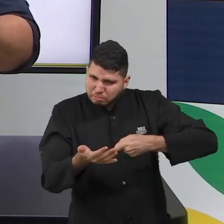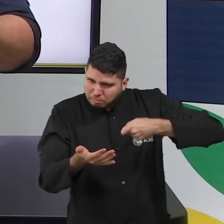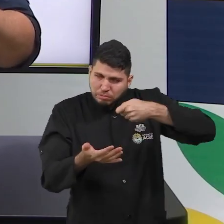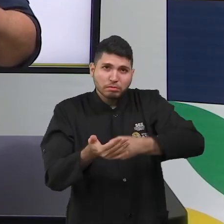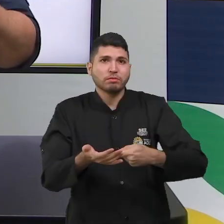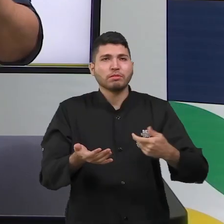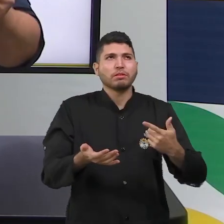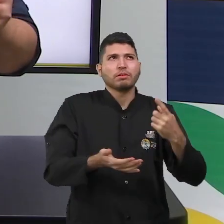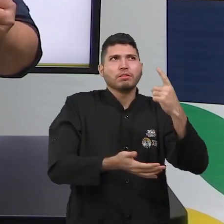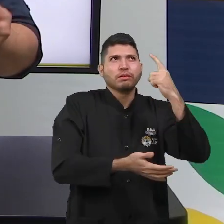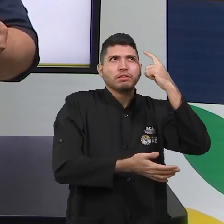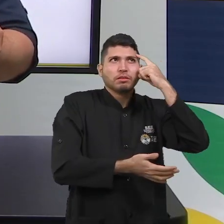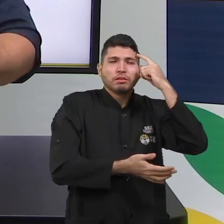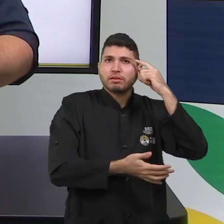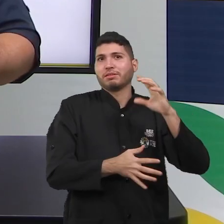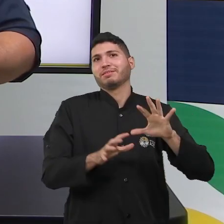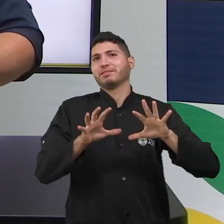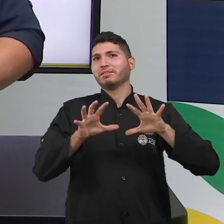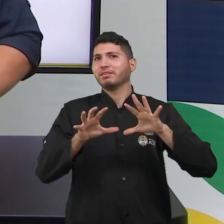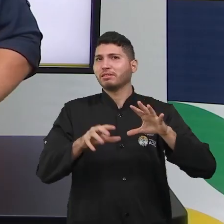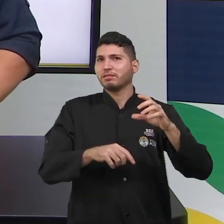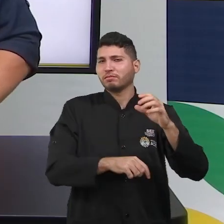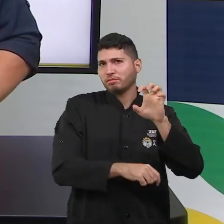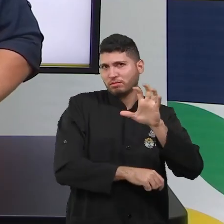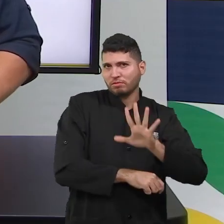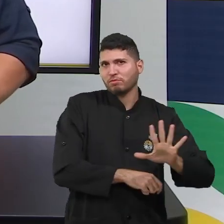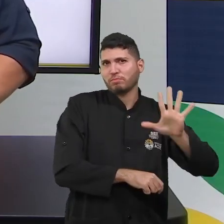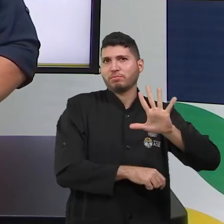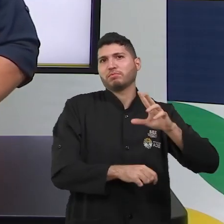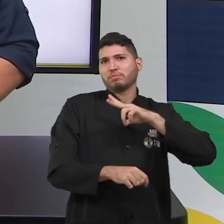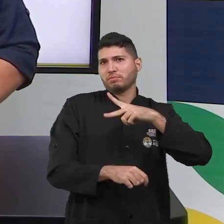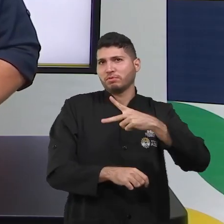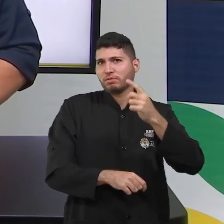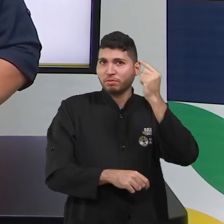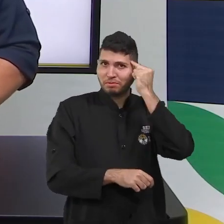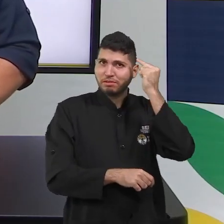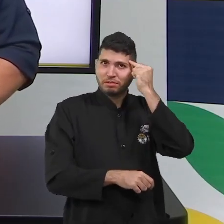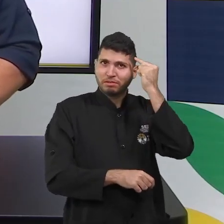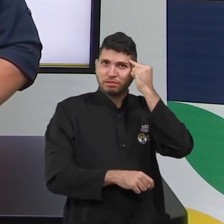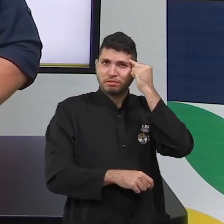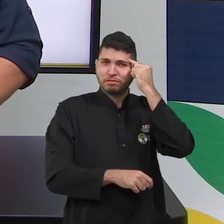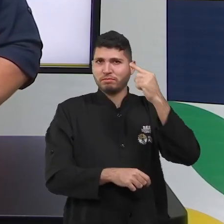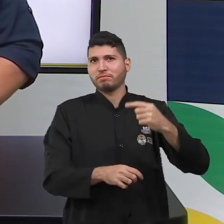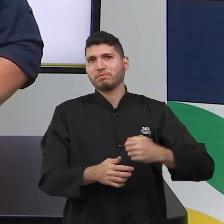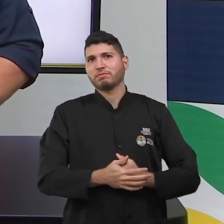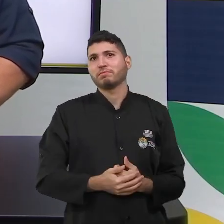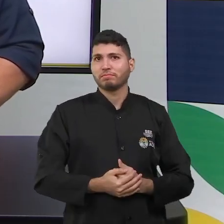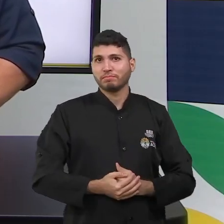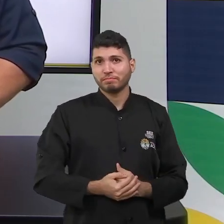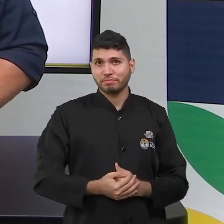que os europeus, que os portugueses pensavam. E adivinha qual foi essa alternativa para eles?